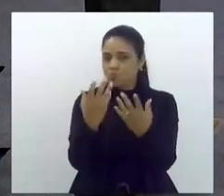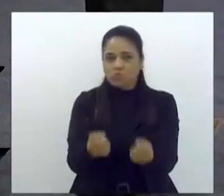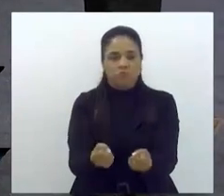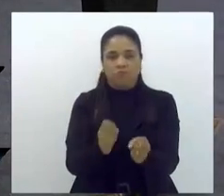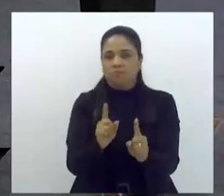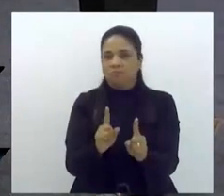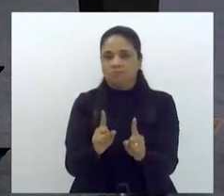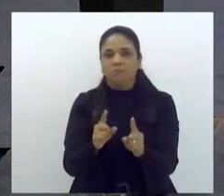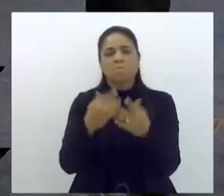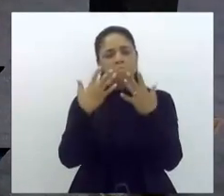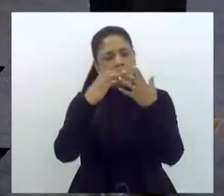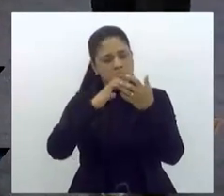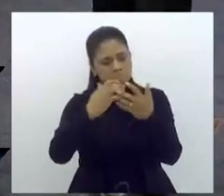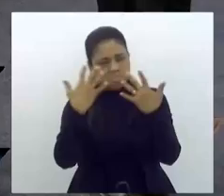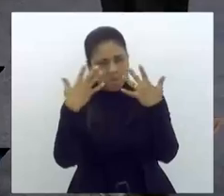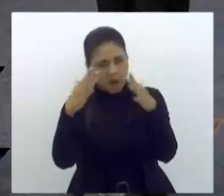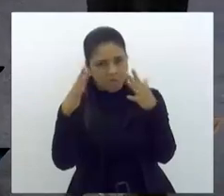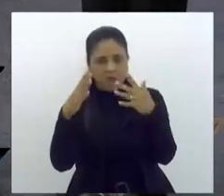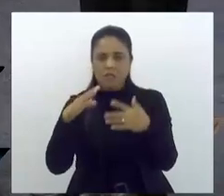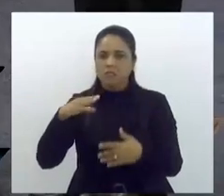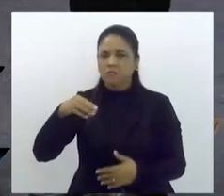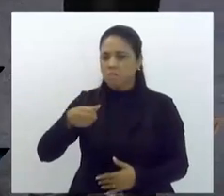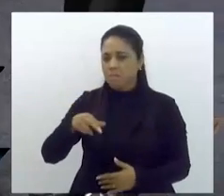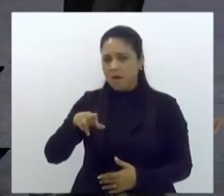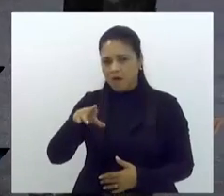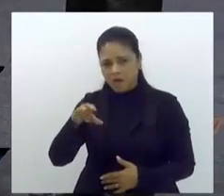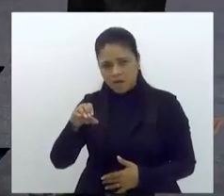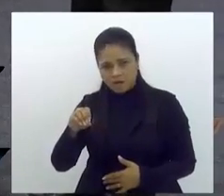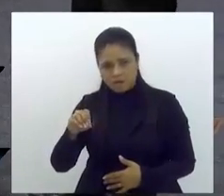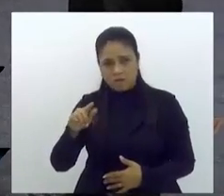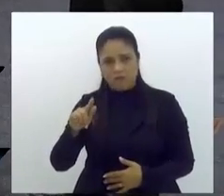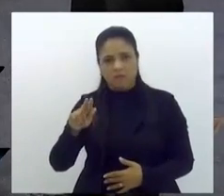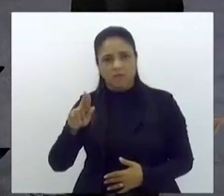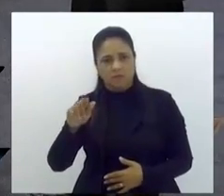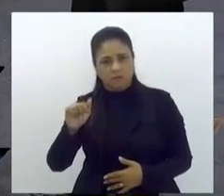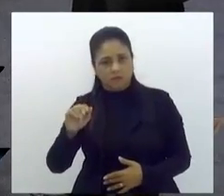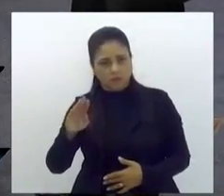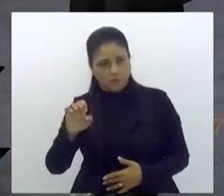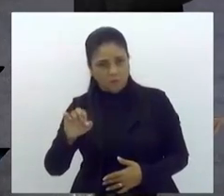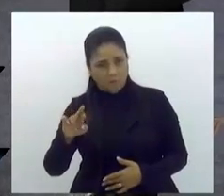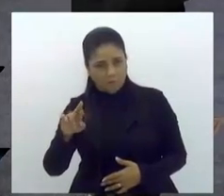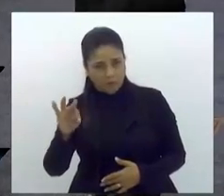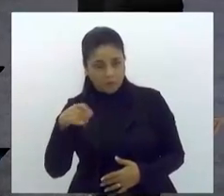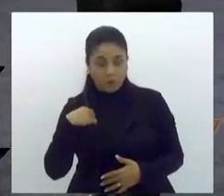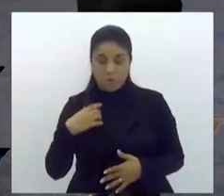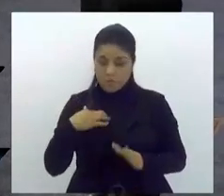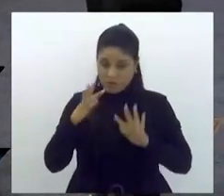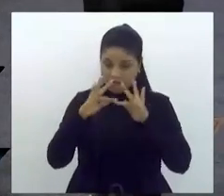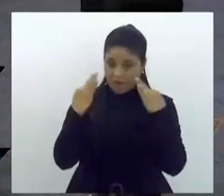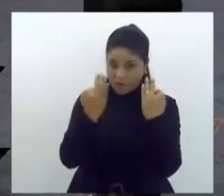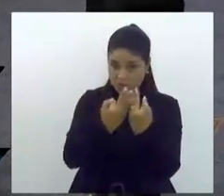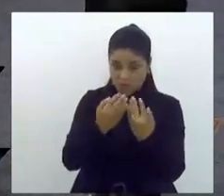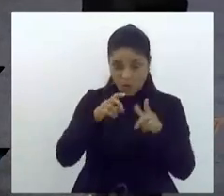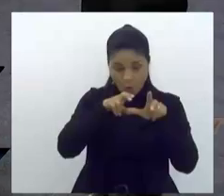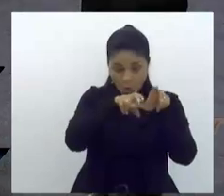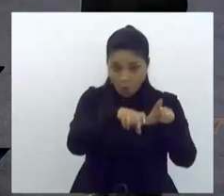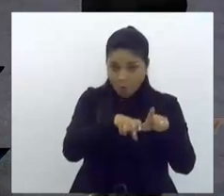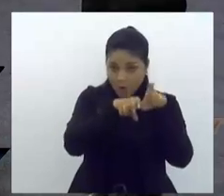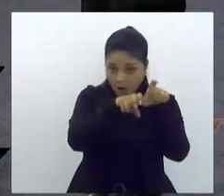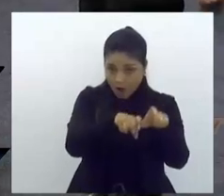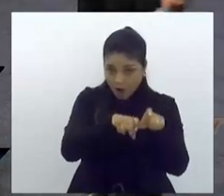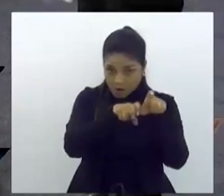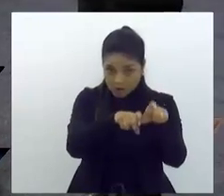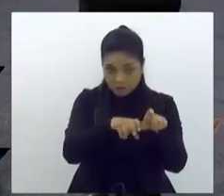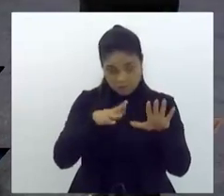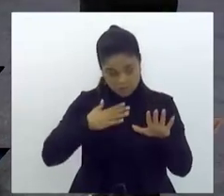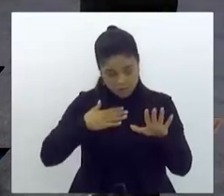parabéns você entendeu embora a nossa família toda seja umbandista mas nós temos o